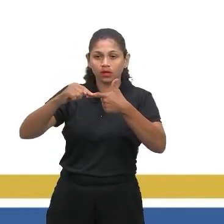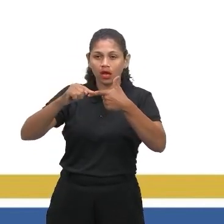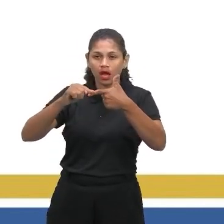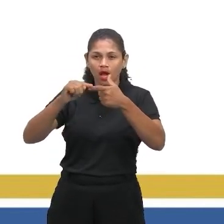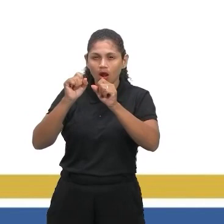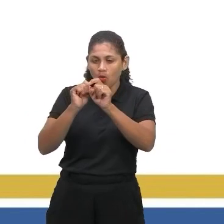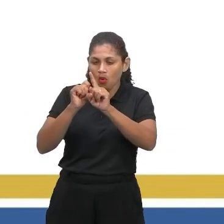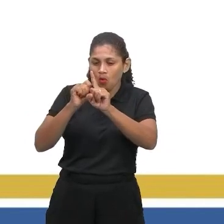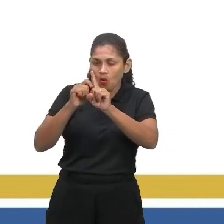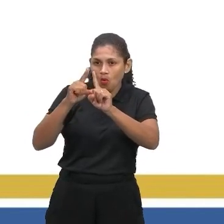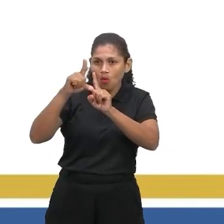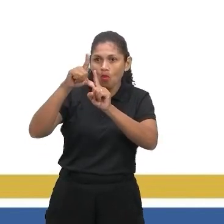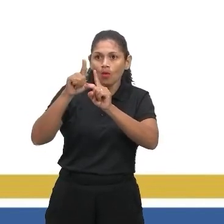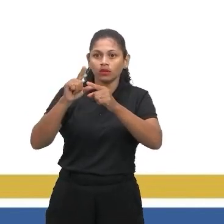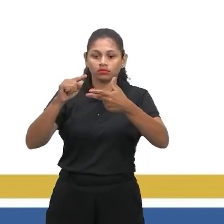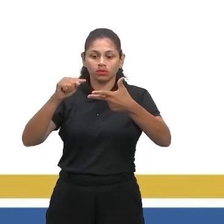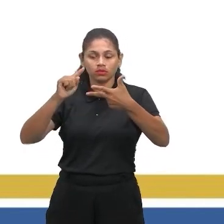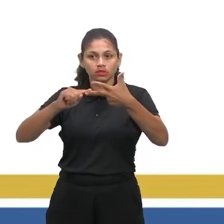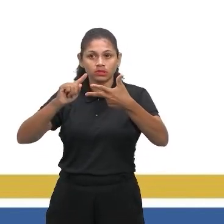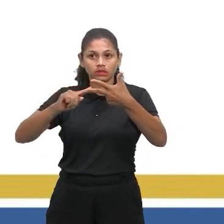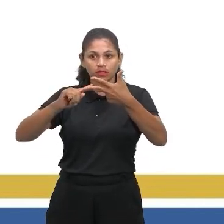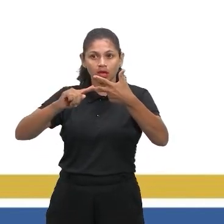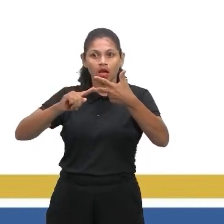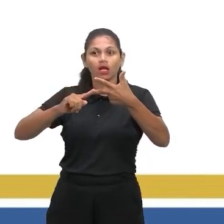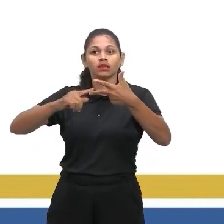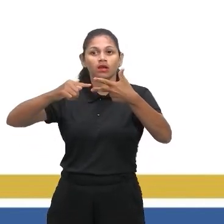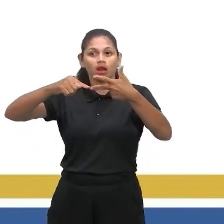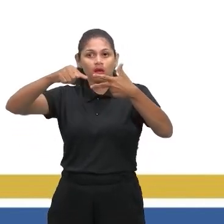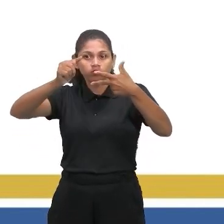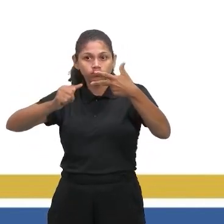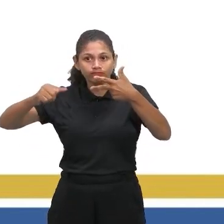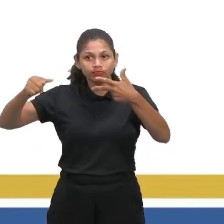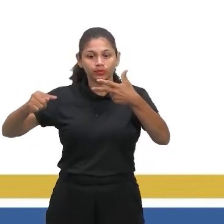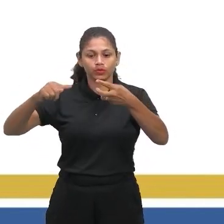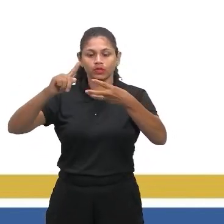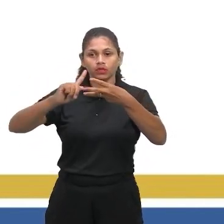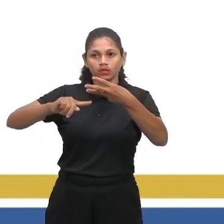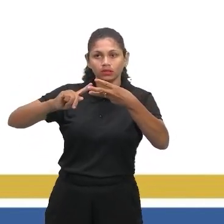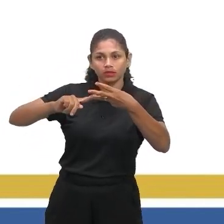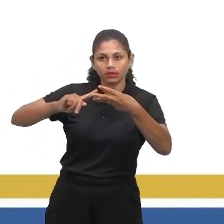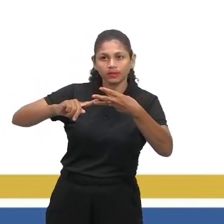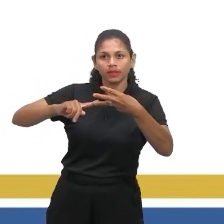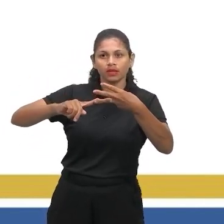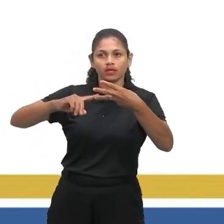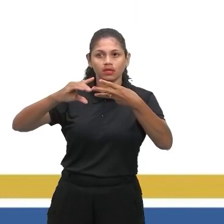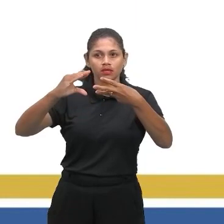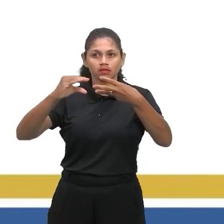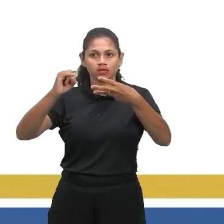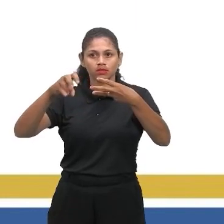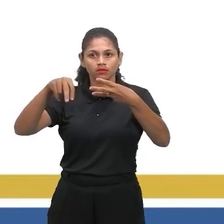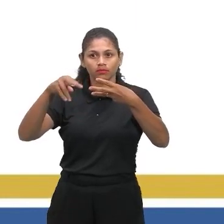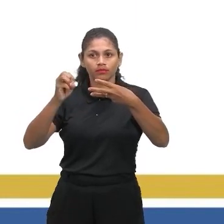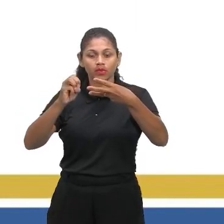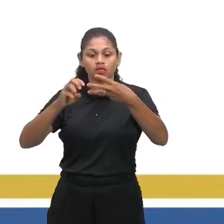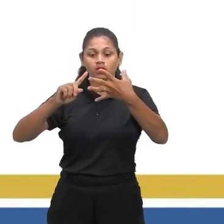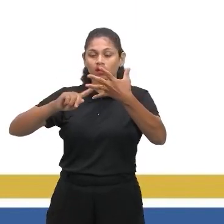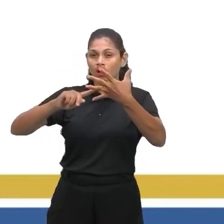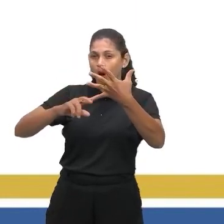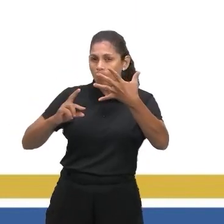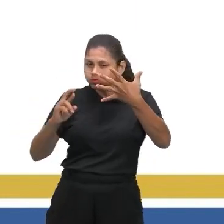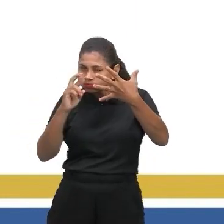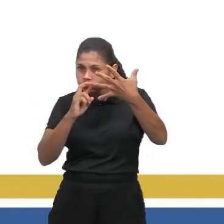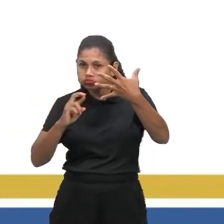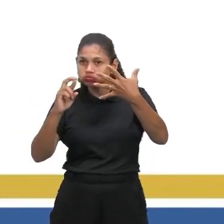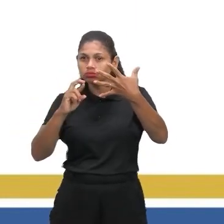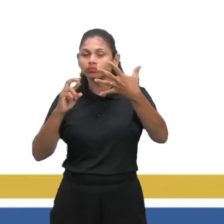com 13,5%, cinemática, com 11,5% e óptica com